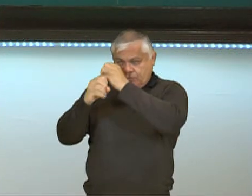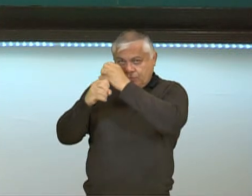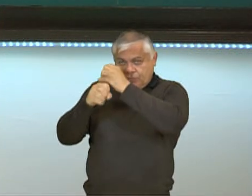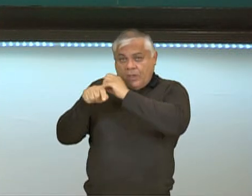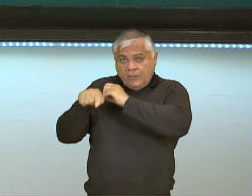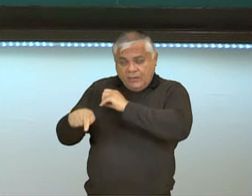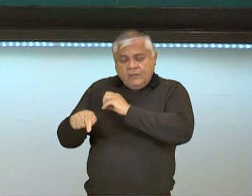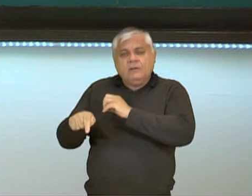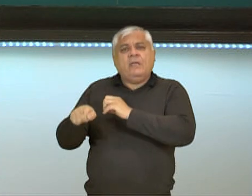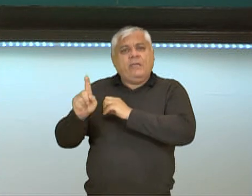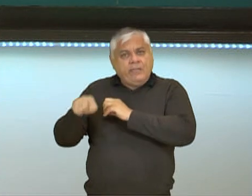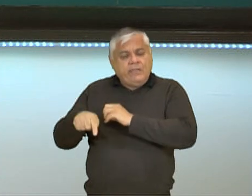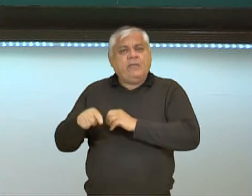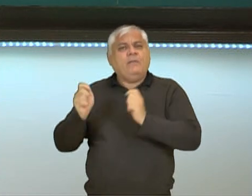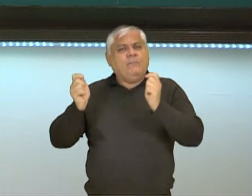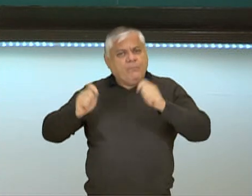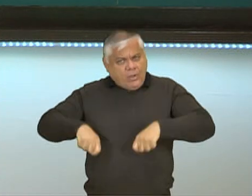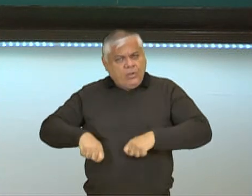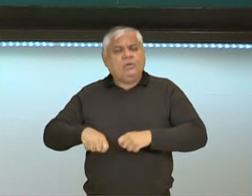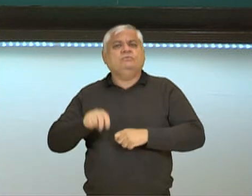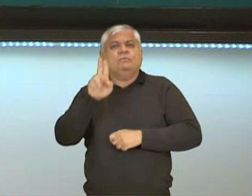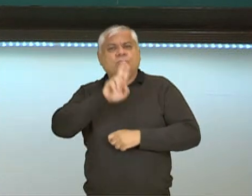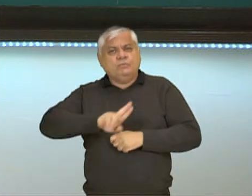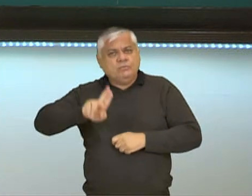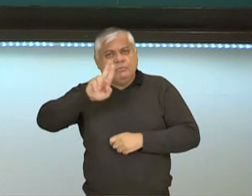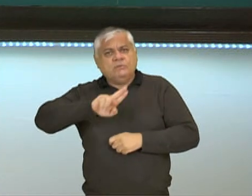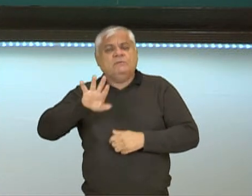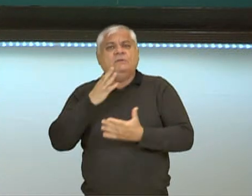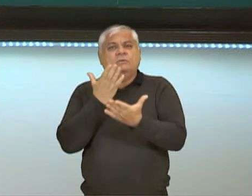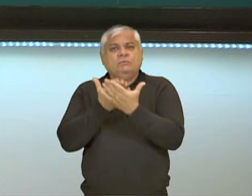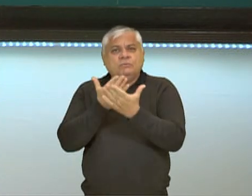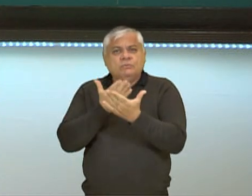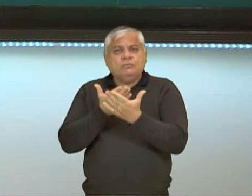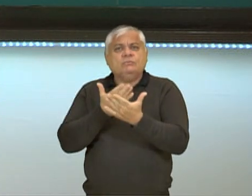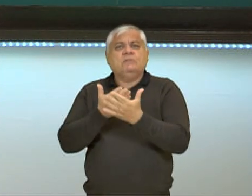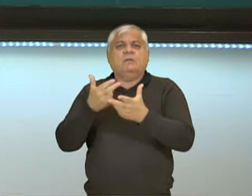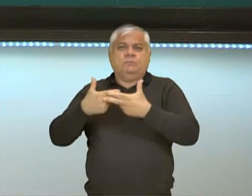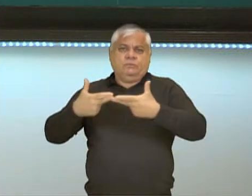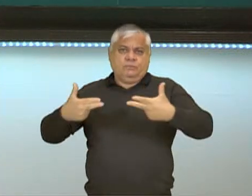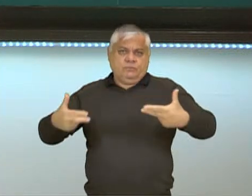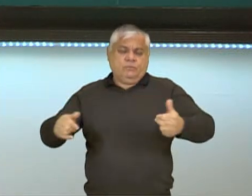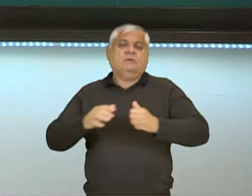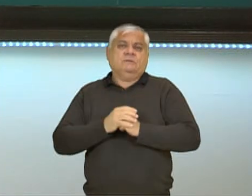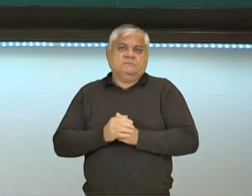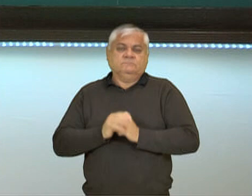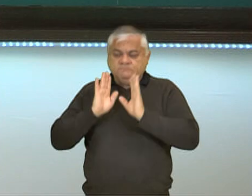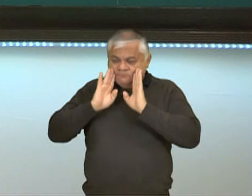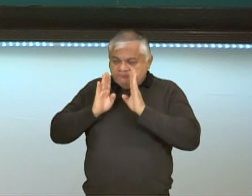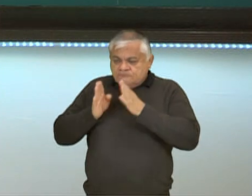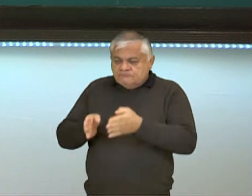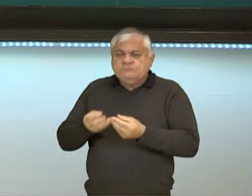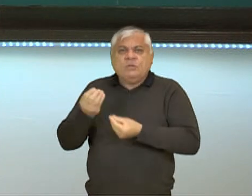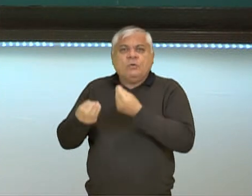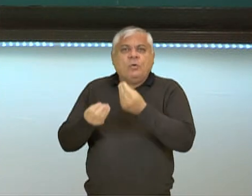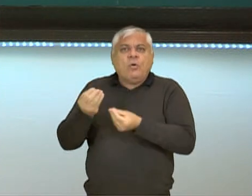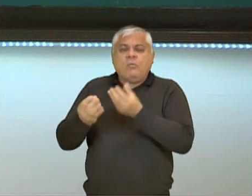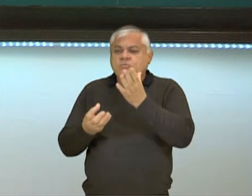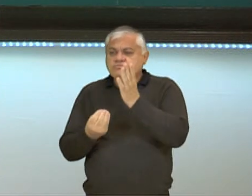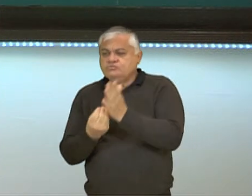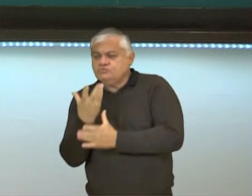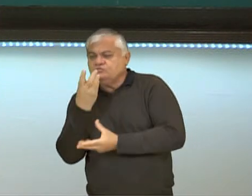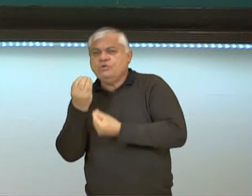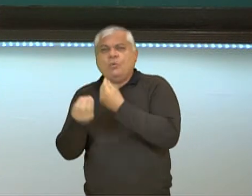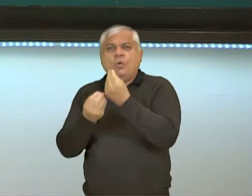ele também pode e é utilizado para estudar esses organismos, para estudar ali a natureza dele, para que